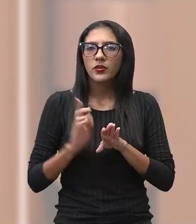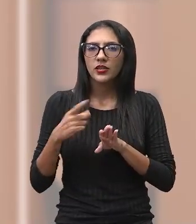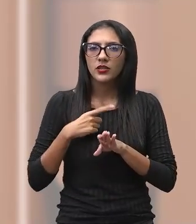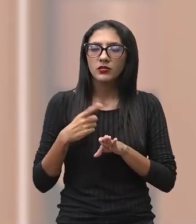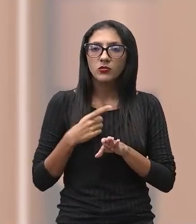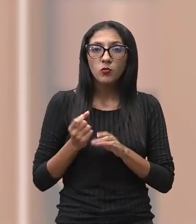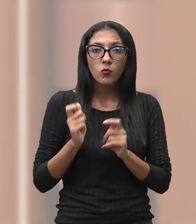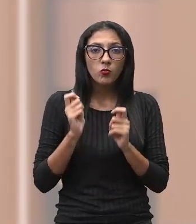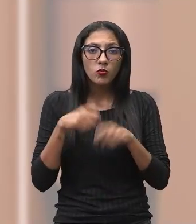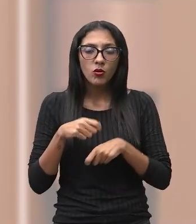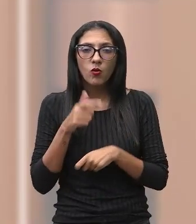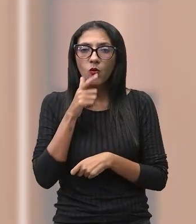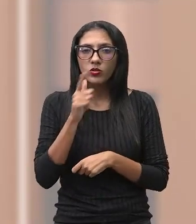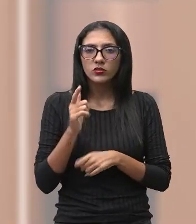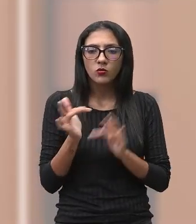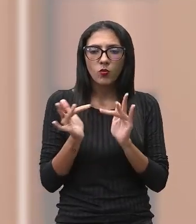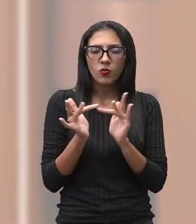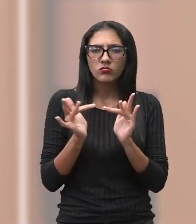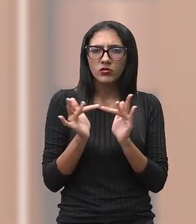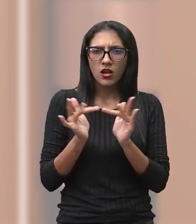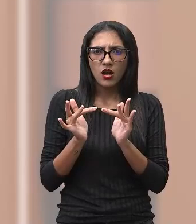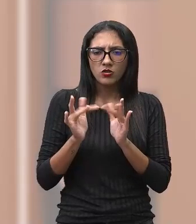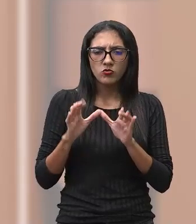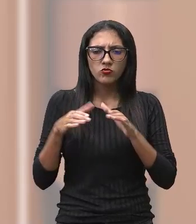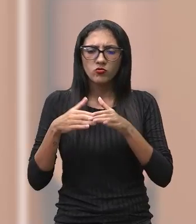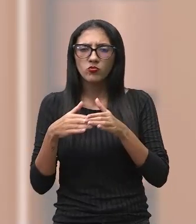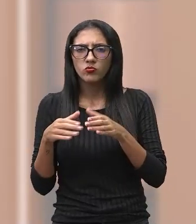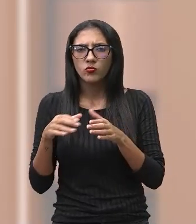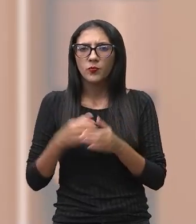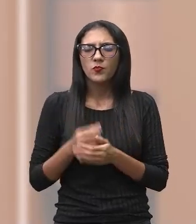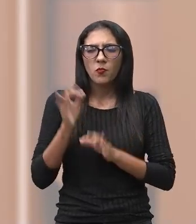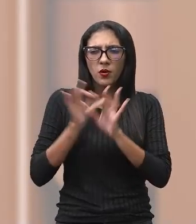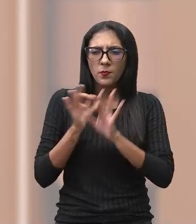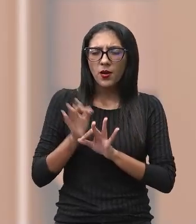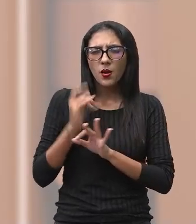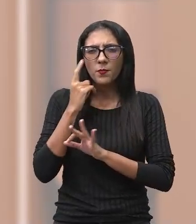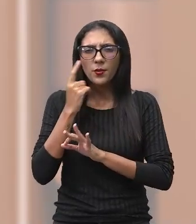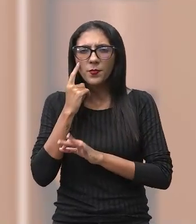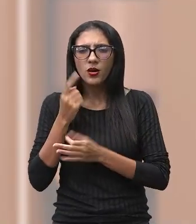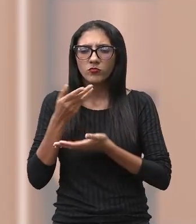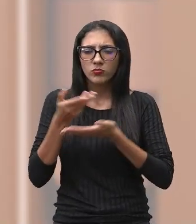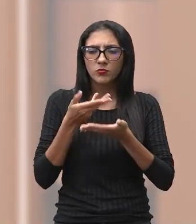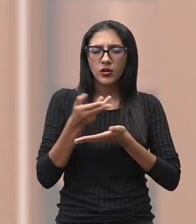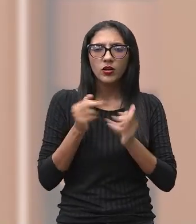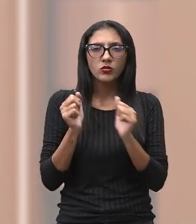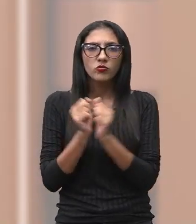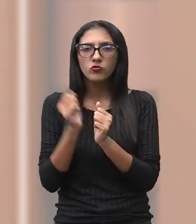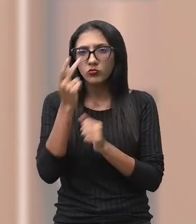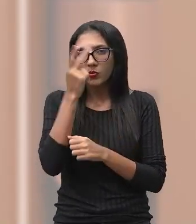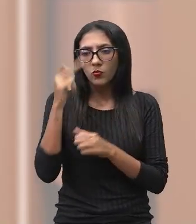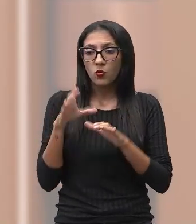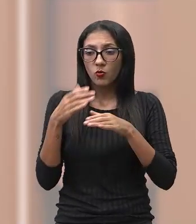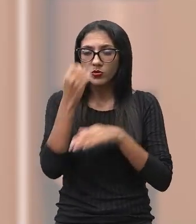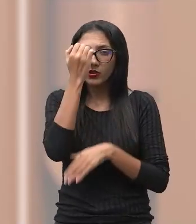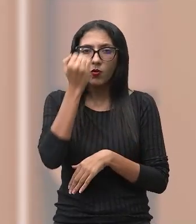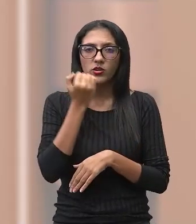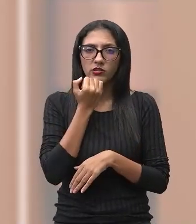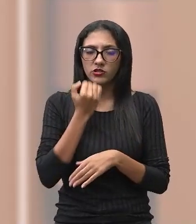pessoal com os terroristas para planejar o atentado ao World Trade Center.